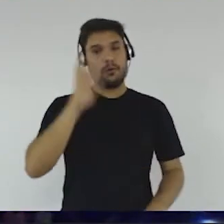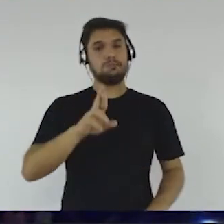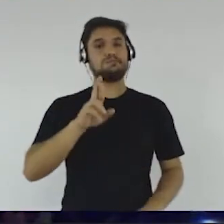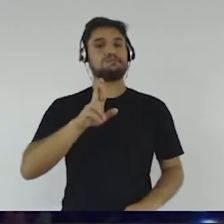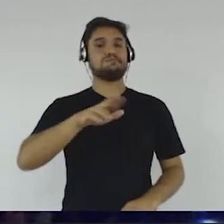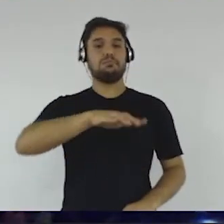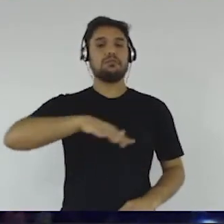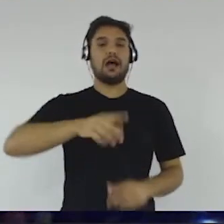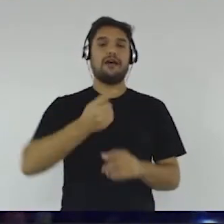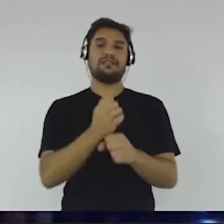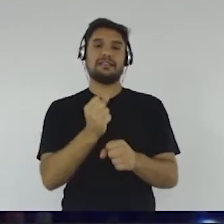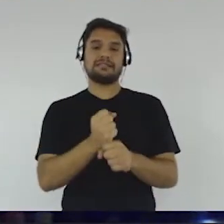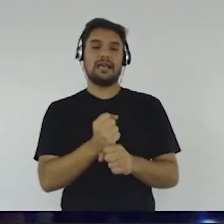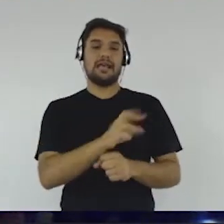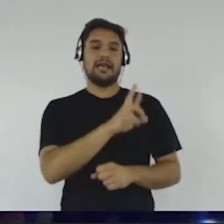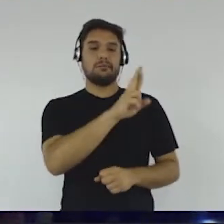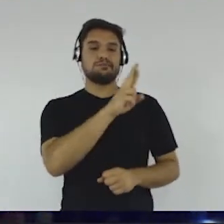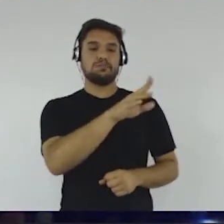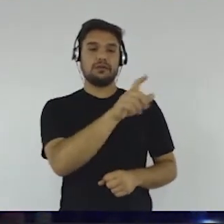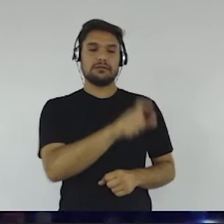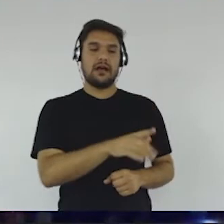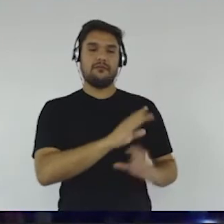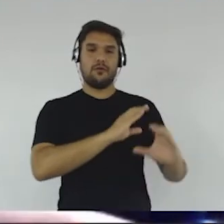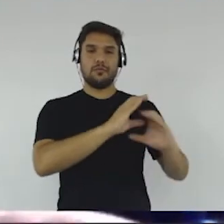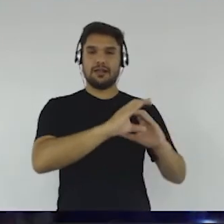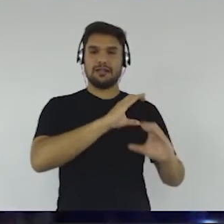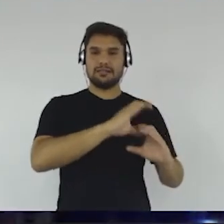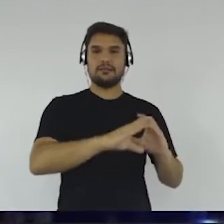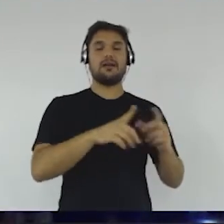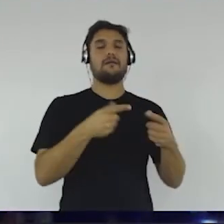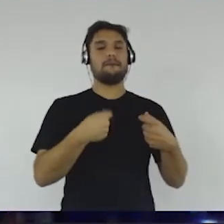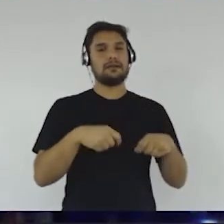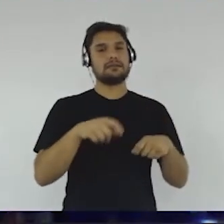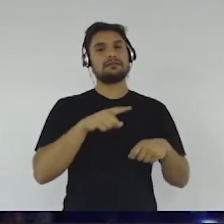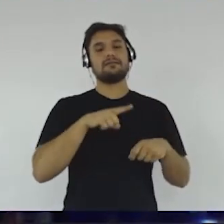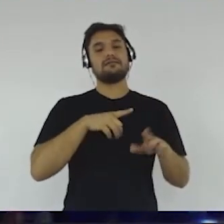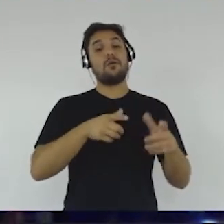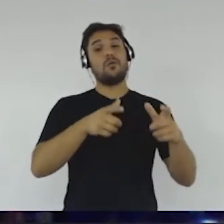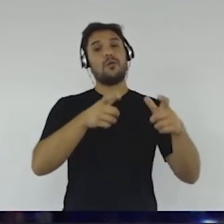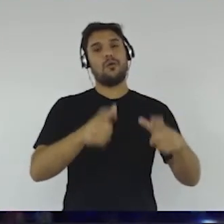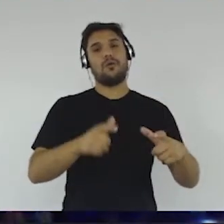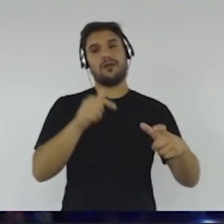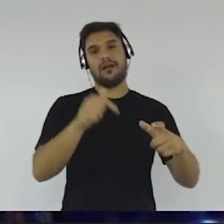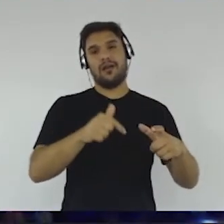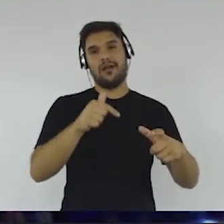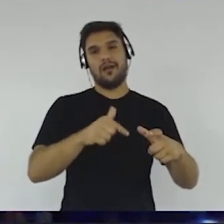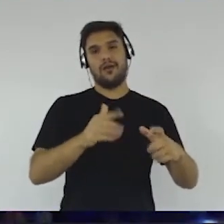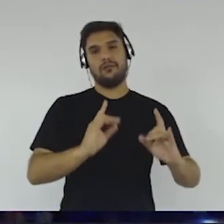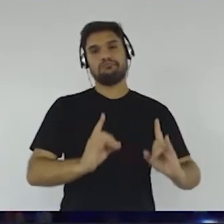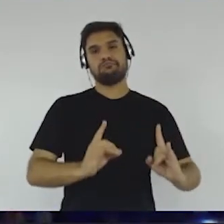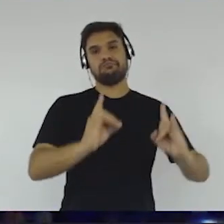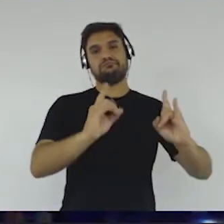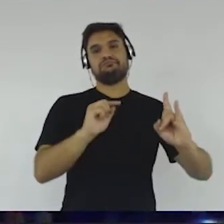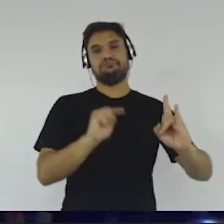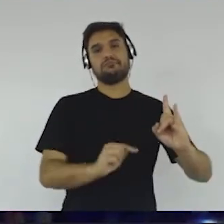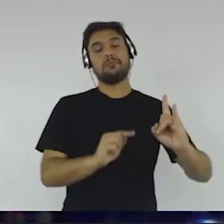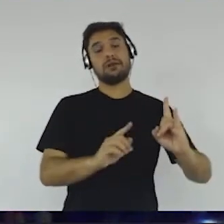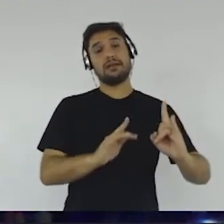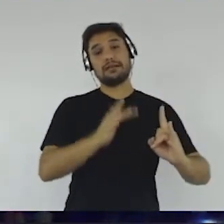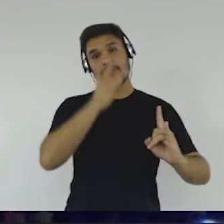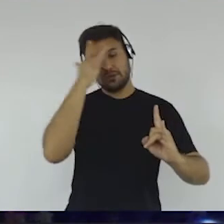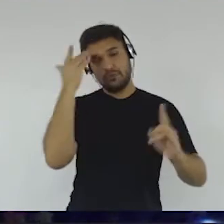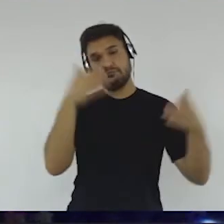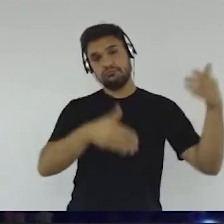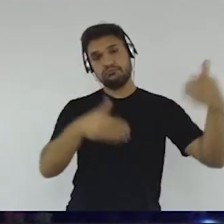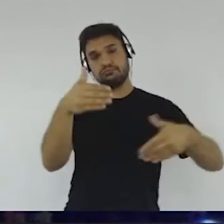departamento financeiro, os responsáveis pelo departamento de comunicação. Nós temos que ter um espaço físico para que esses